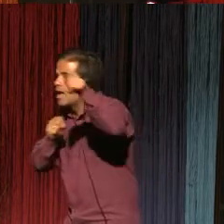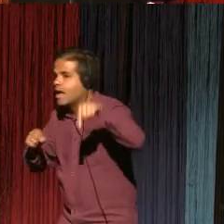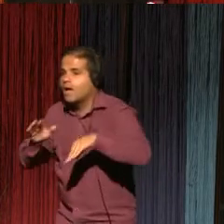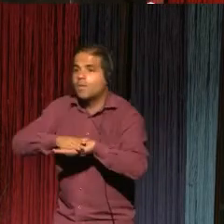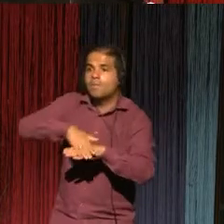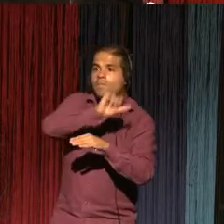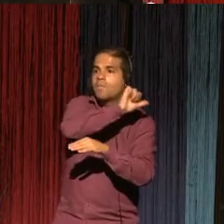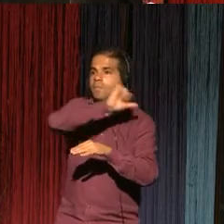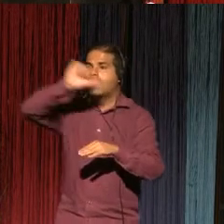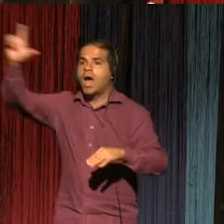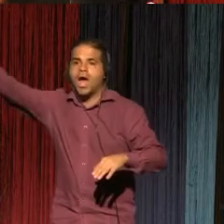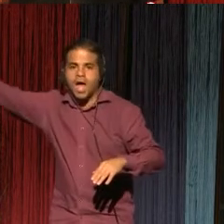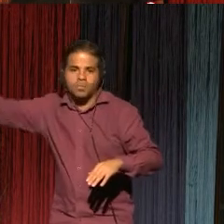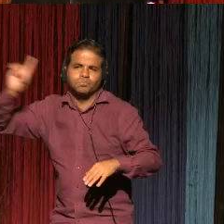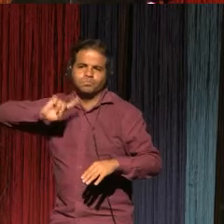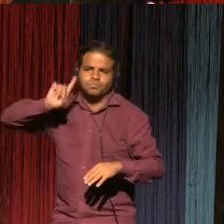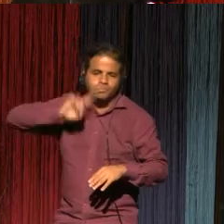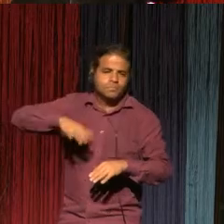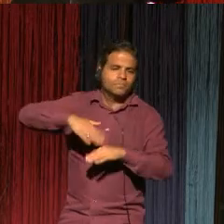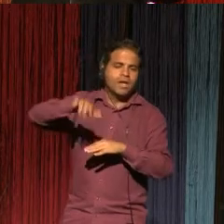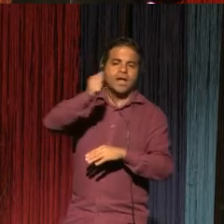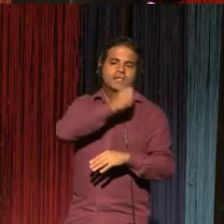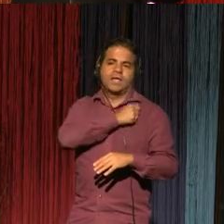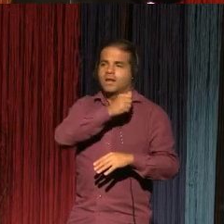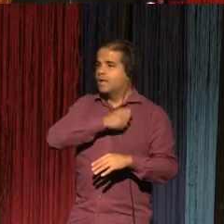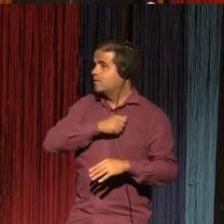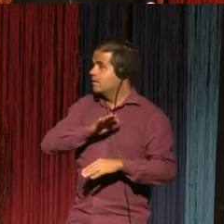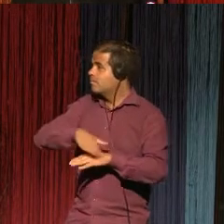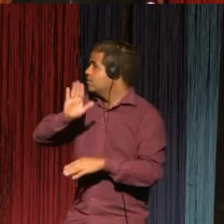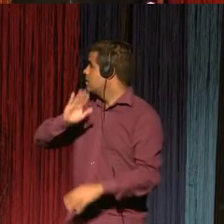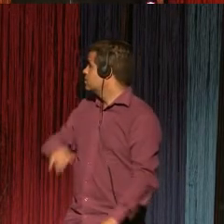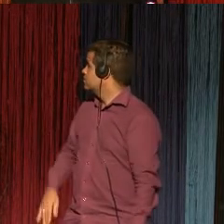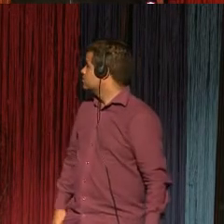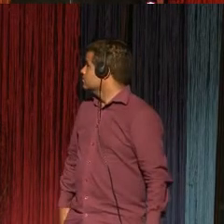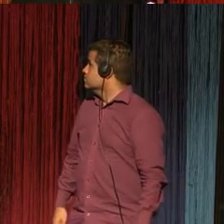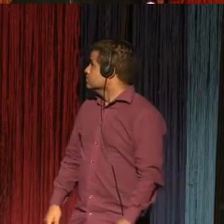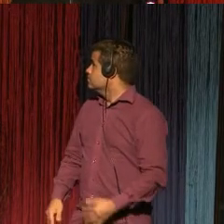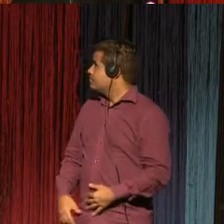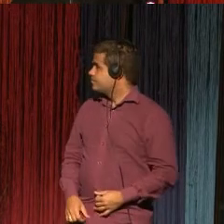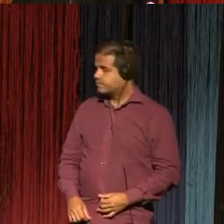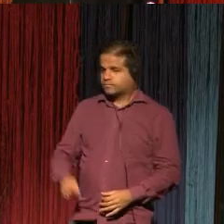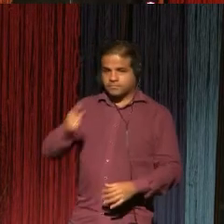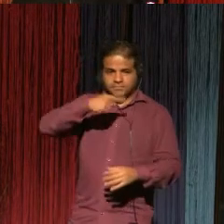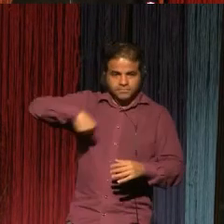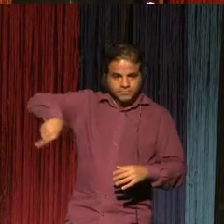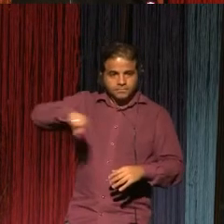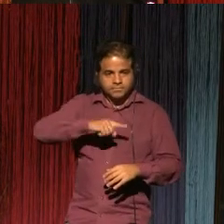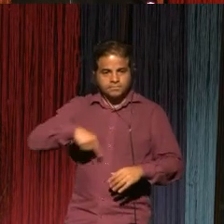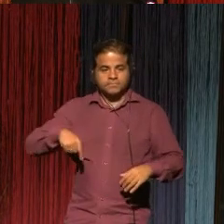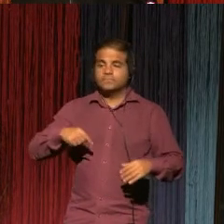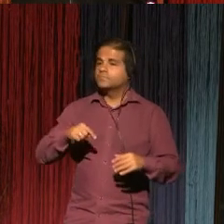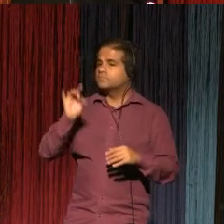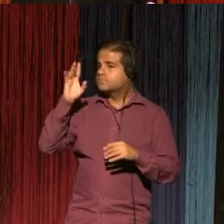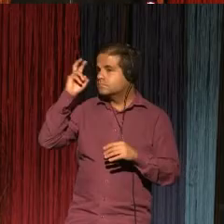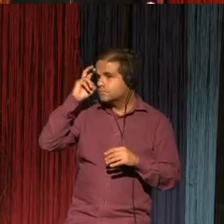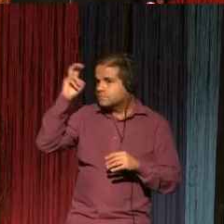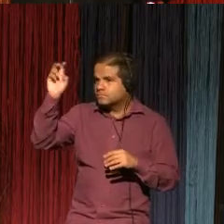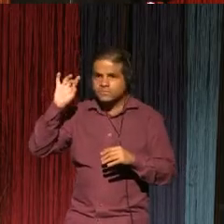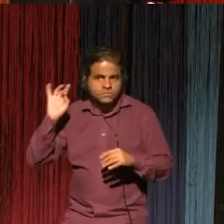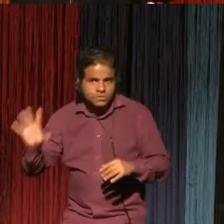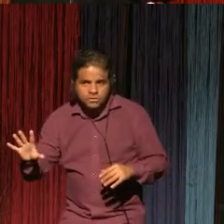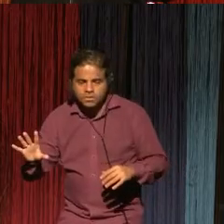mais do que os norte-americanos, né? Nós não somos apenas intelecto,